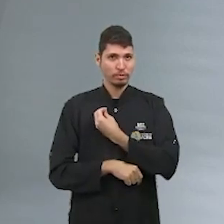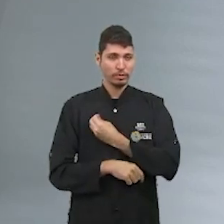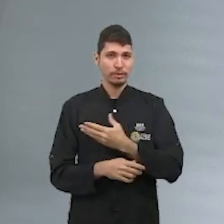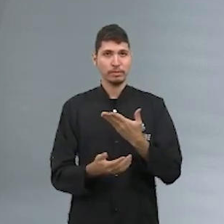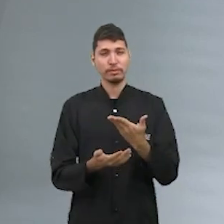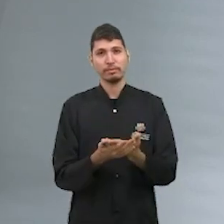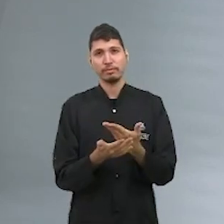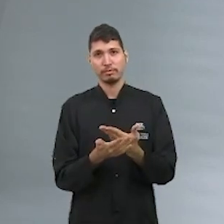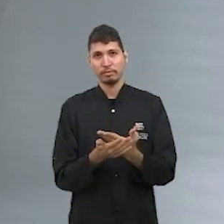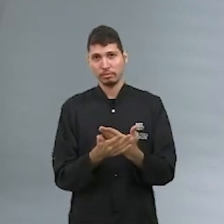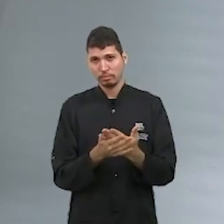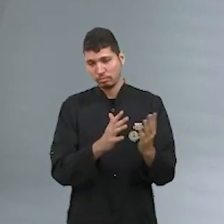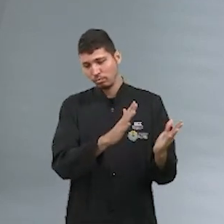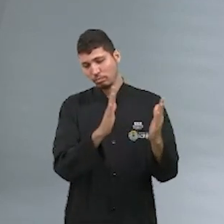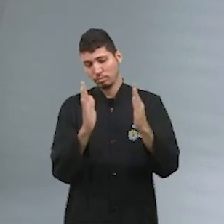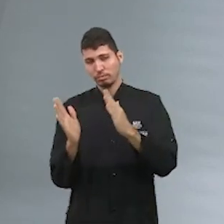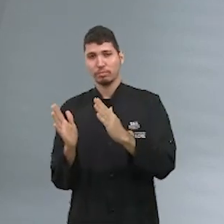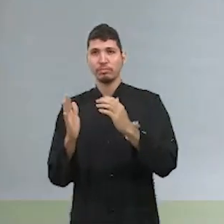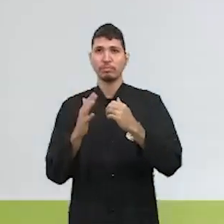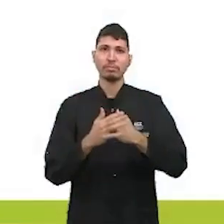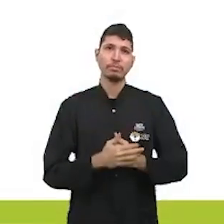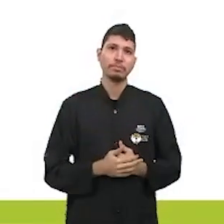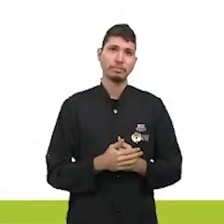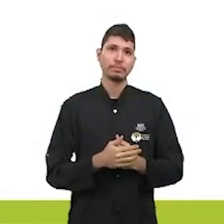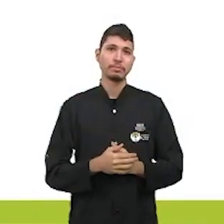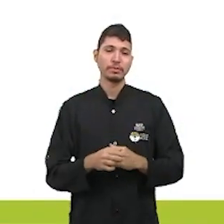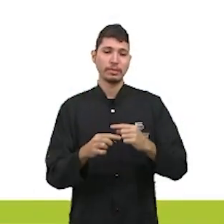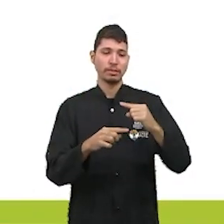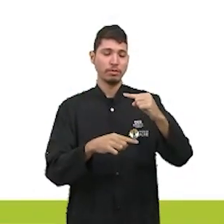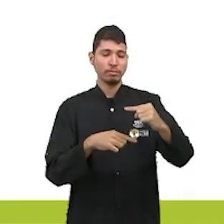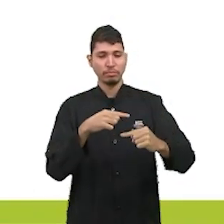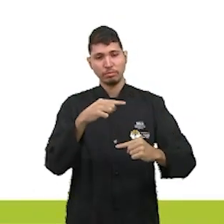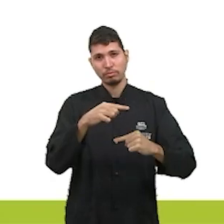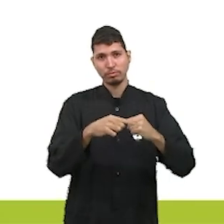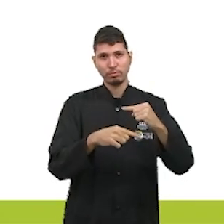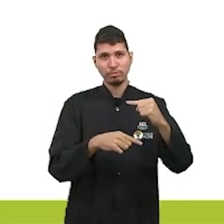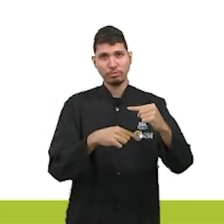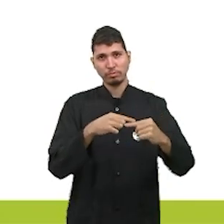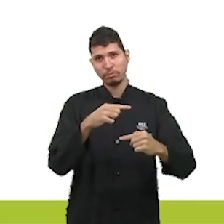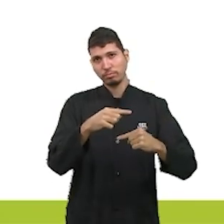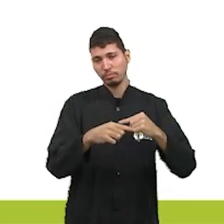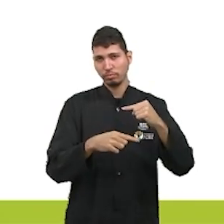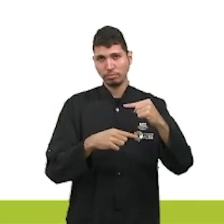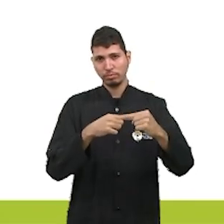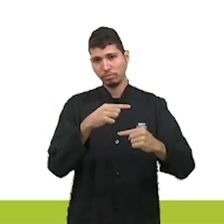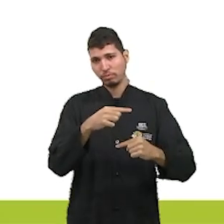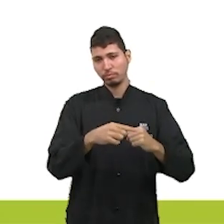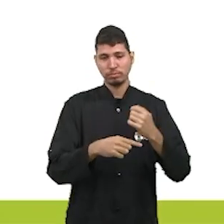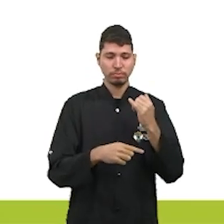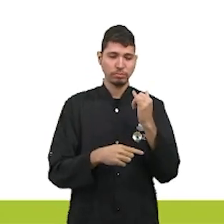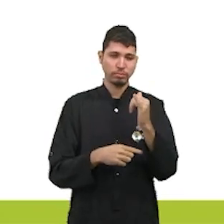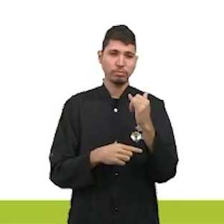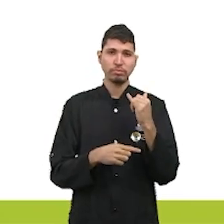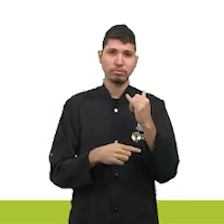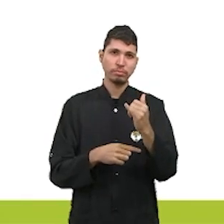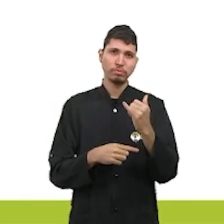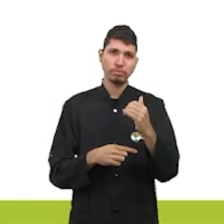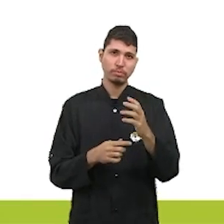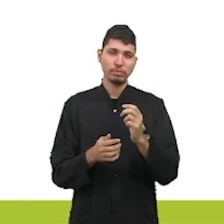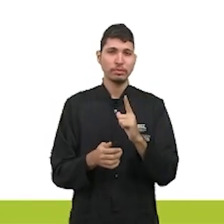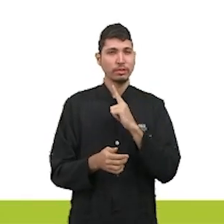ok? E aí, o circuito elétrico, gente, a gente vê ele todo dia nas nossas casas,